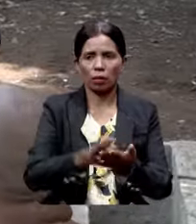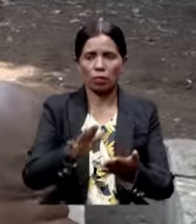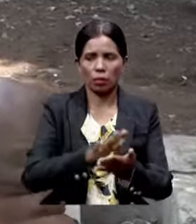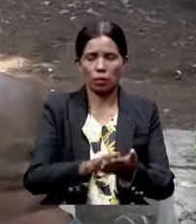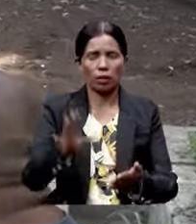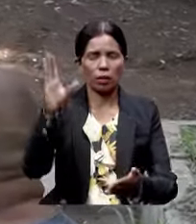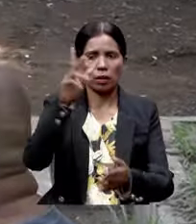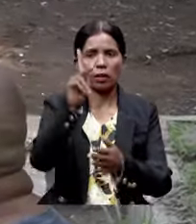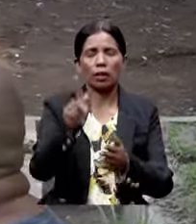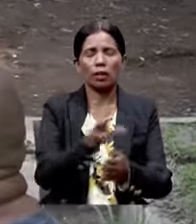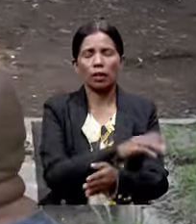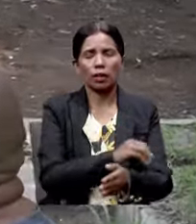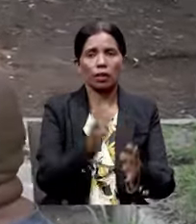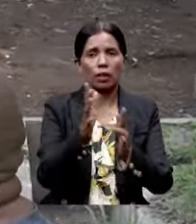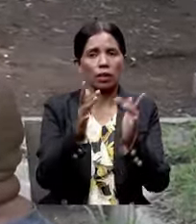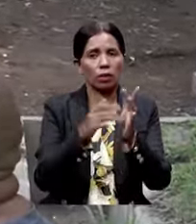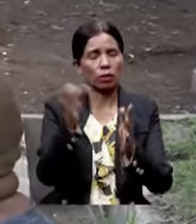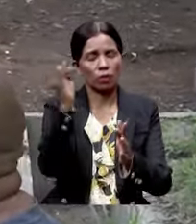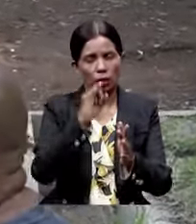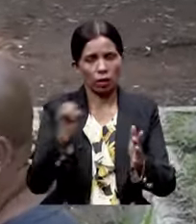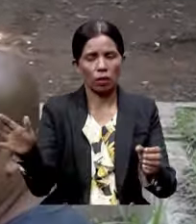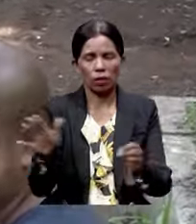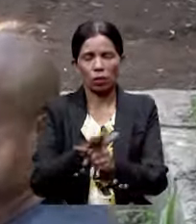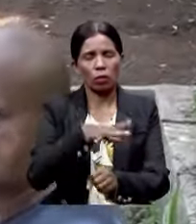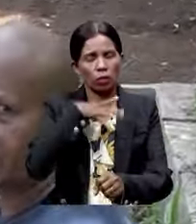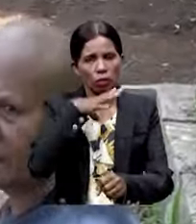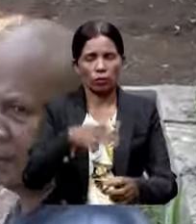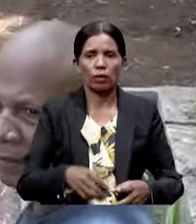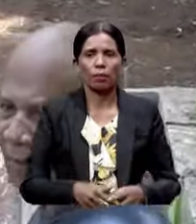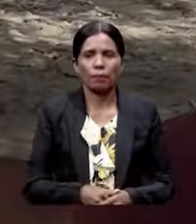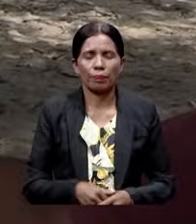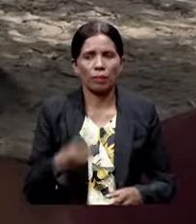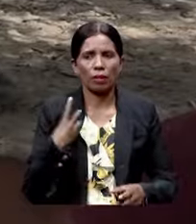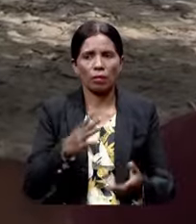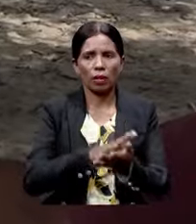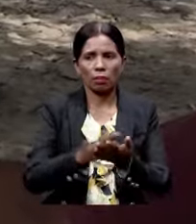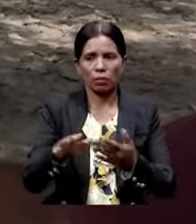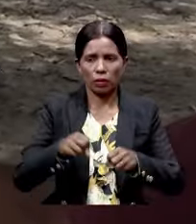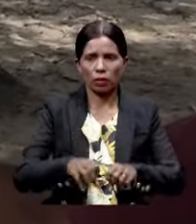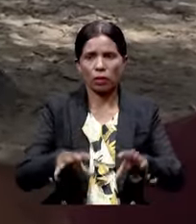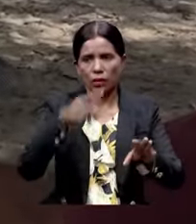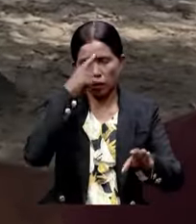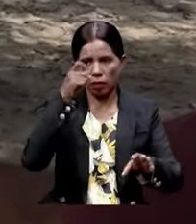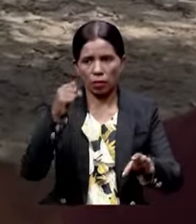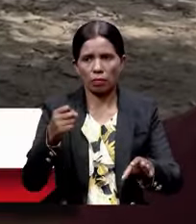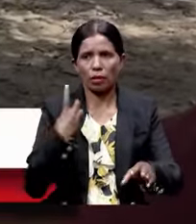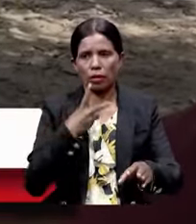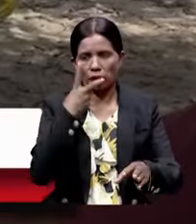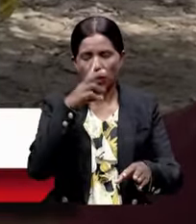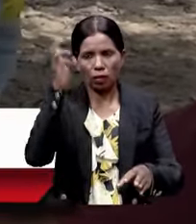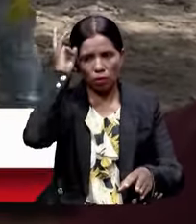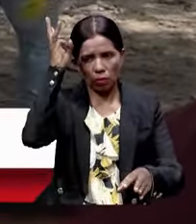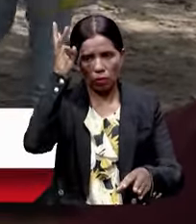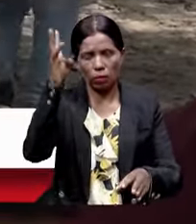Cristo Rei nebe na kunho lisu. Cristo Rei, hamo stasi, tamba naturalmente preocupa